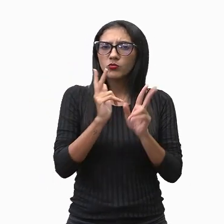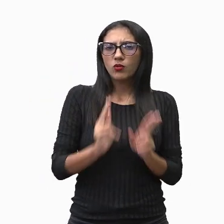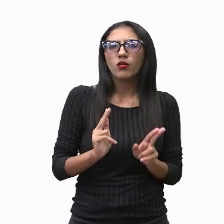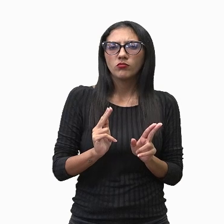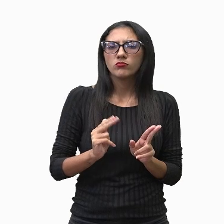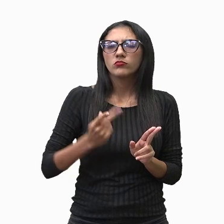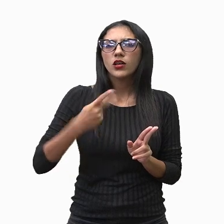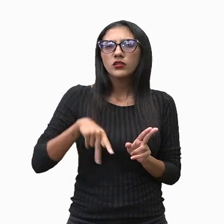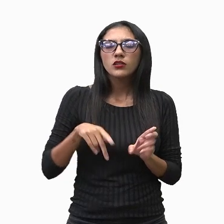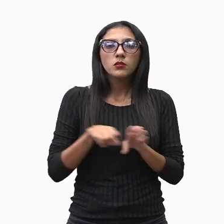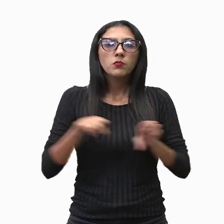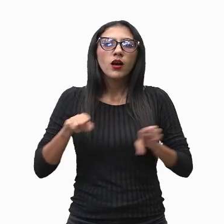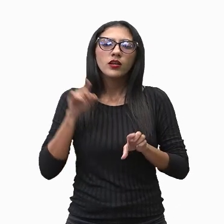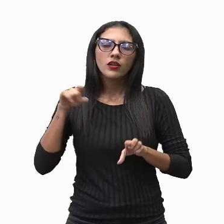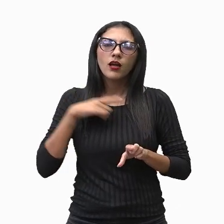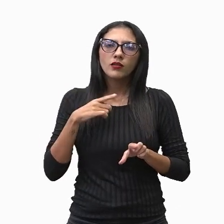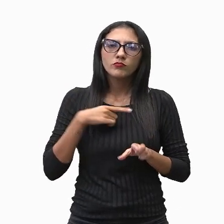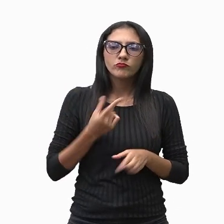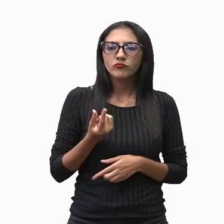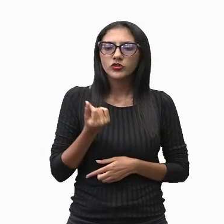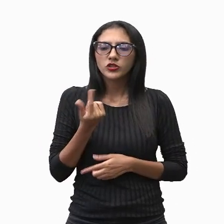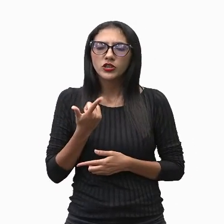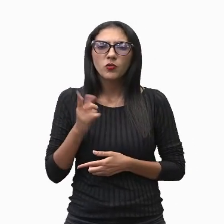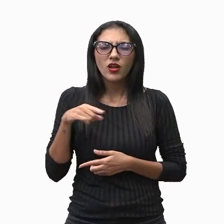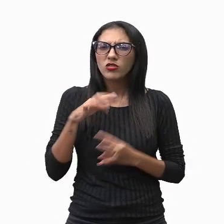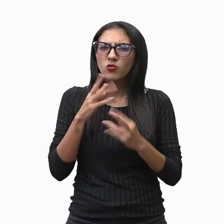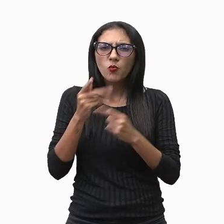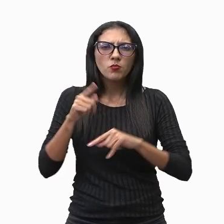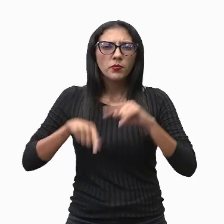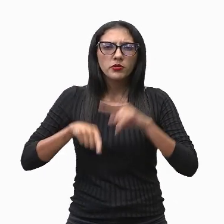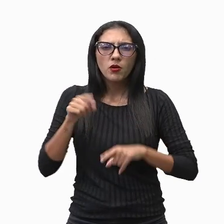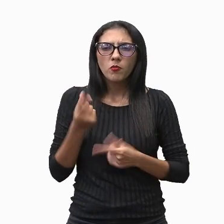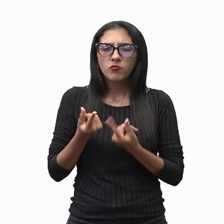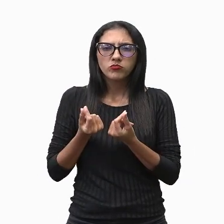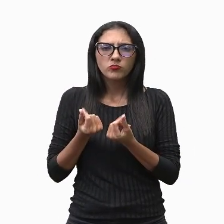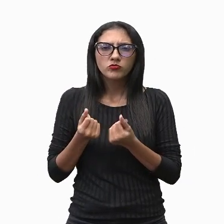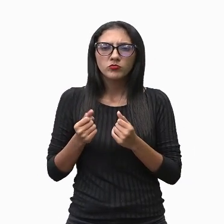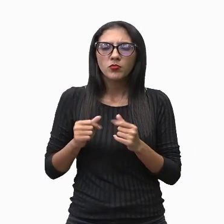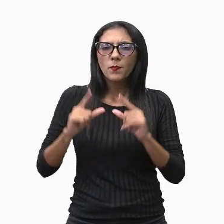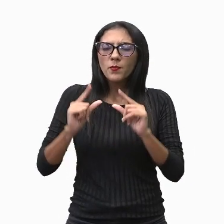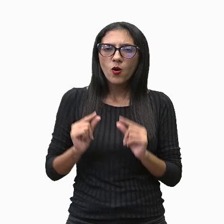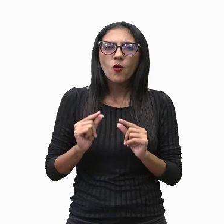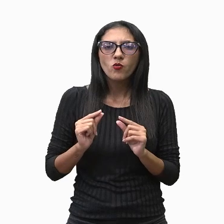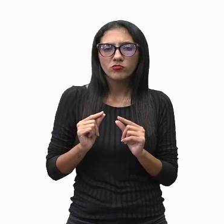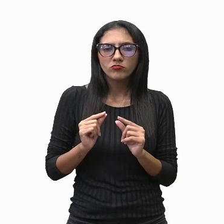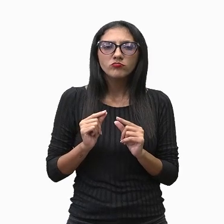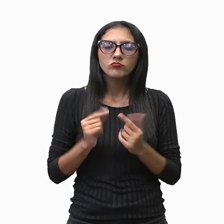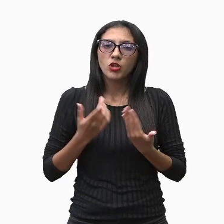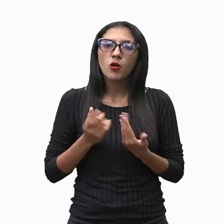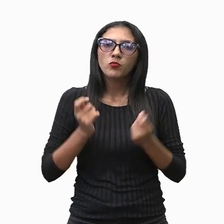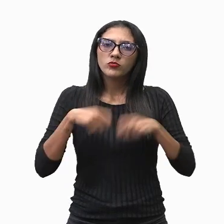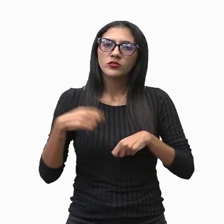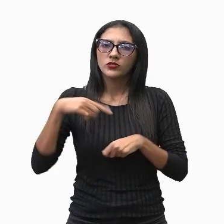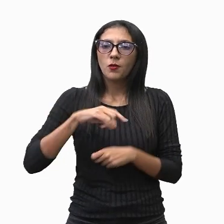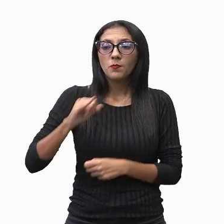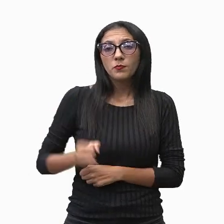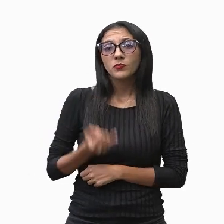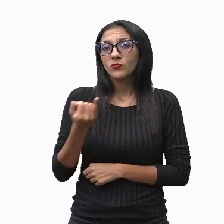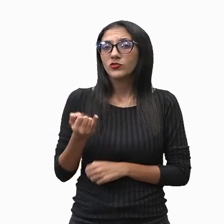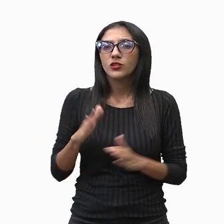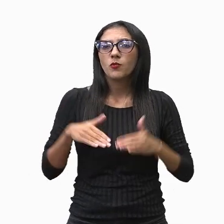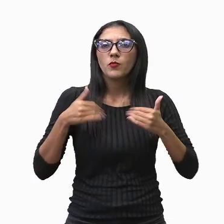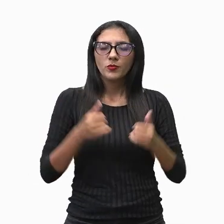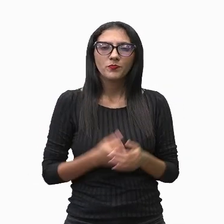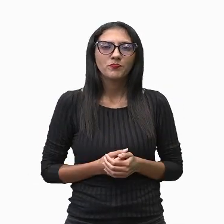sendo o custo de vida menor, então te sobra mais dinheiro ali do seu salário, sobra uma fatia maior, né, do seu rendimento. Então